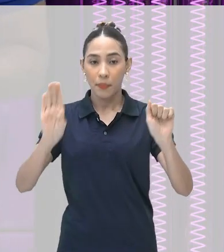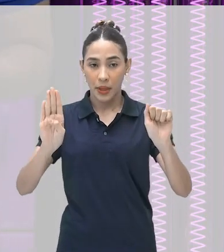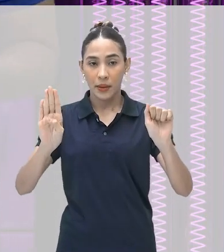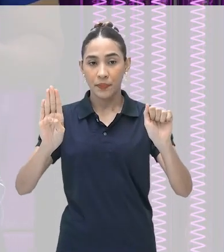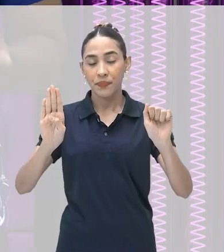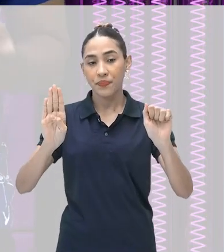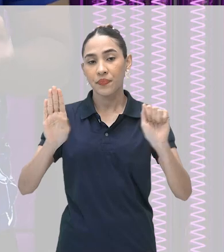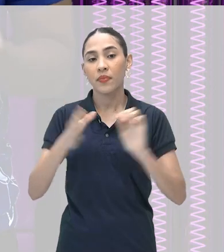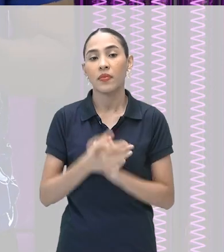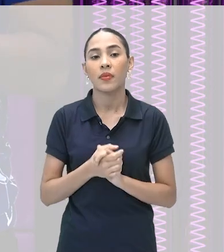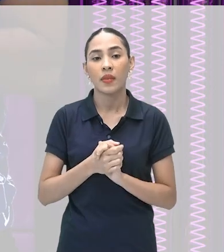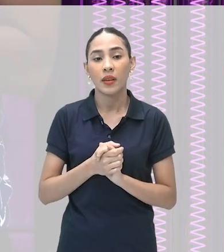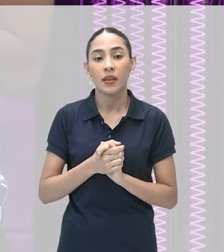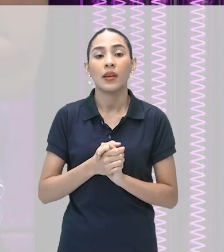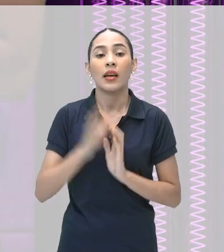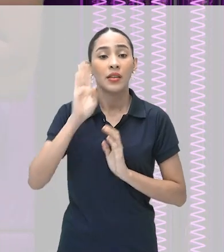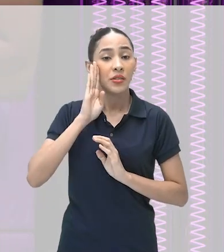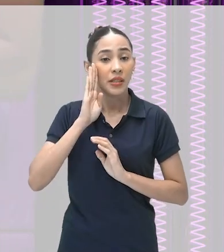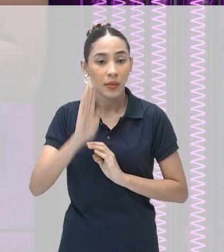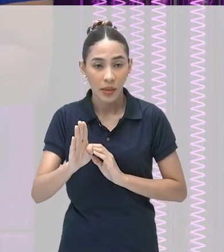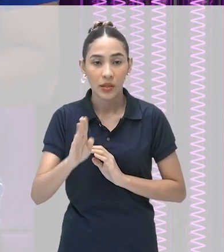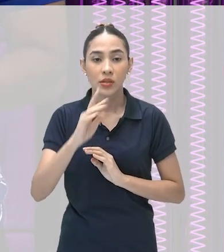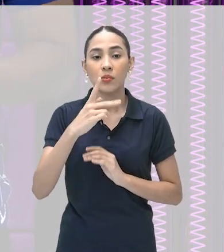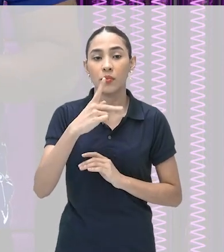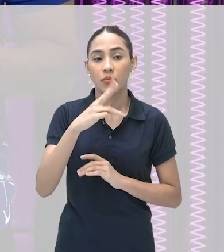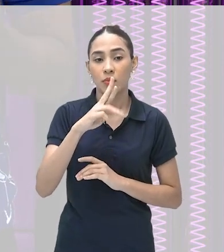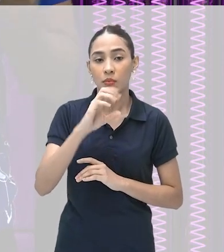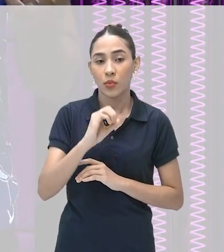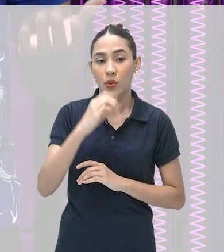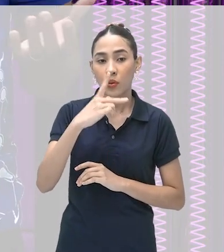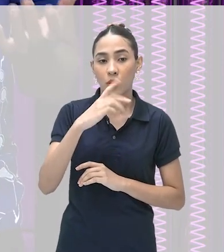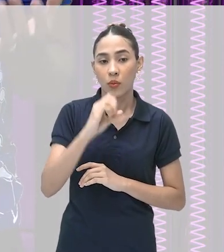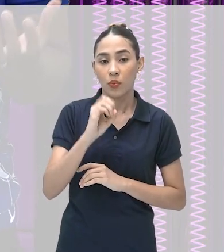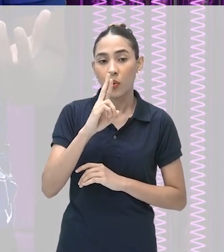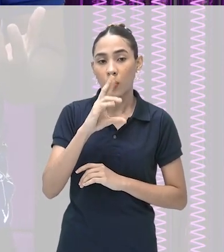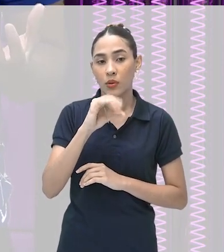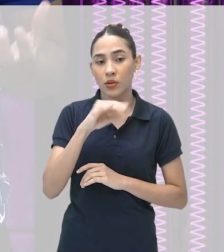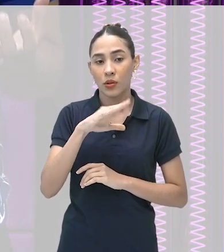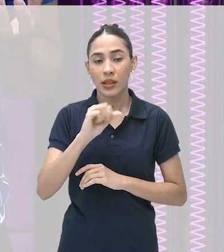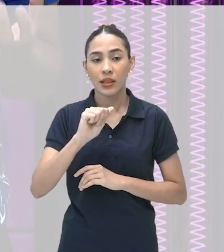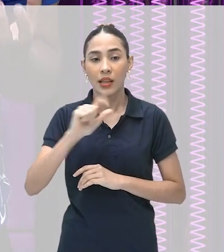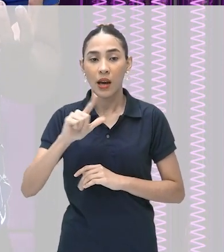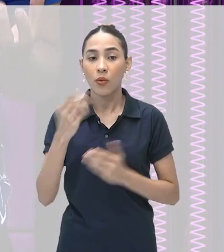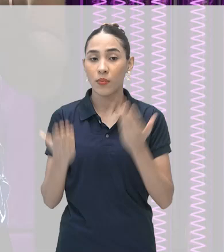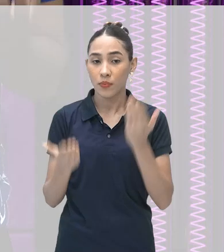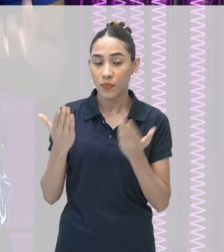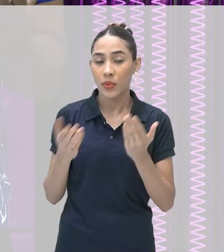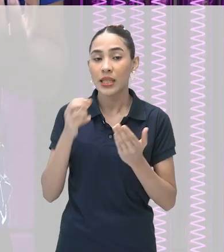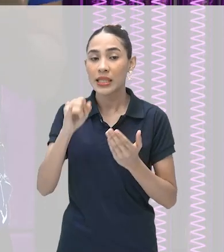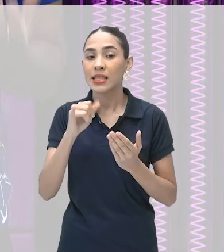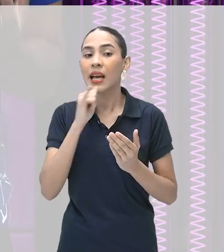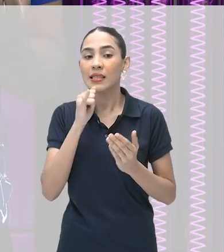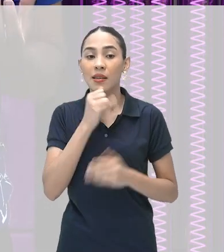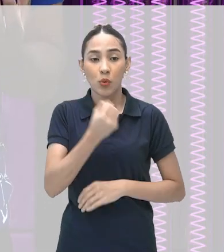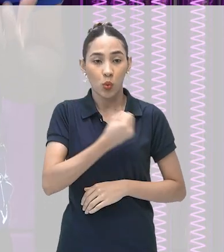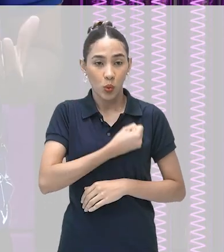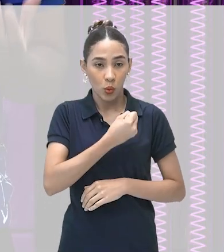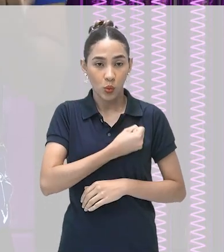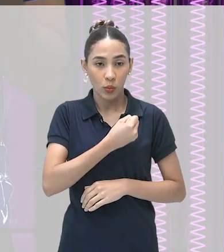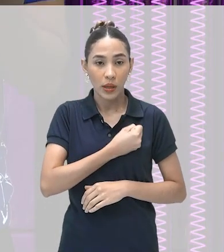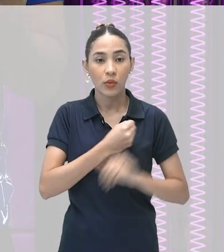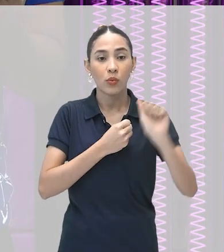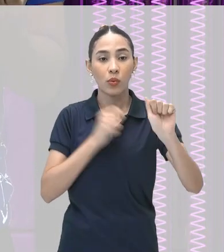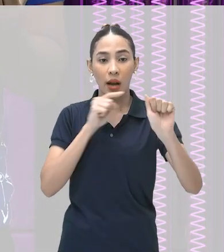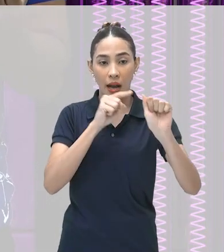B. Elas são diretamente proporcionais se uma aumentar, ou seja, se o valor da grandeza